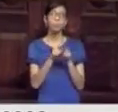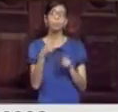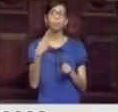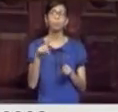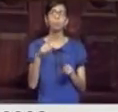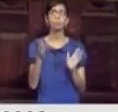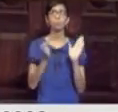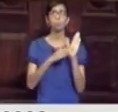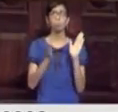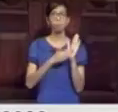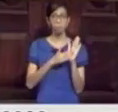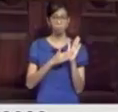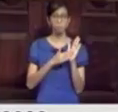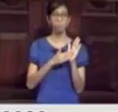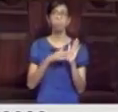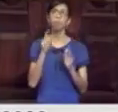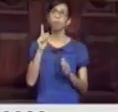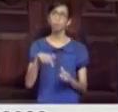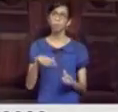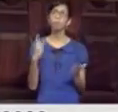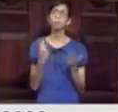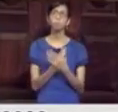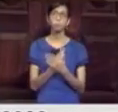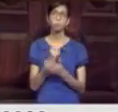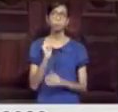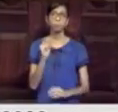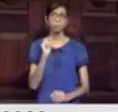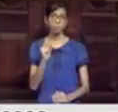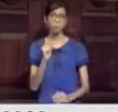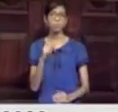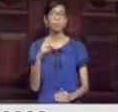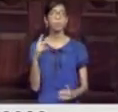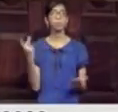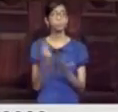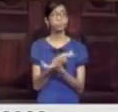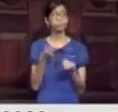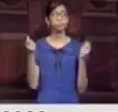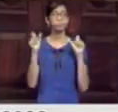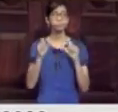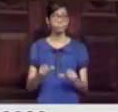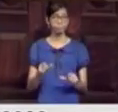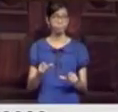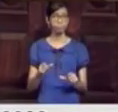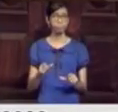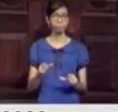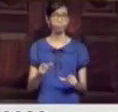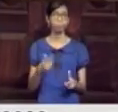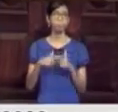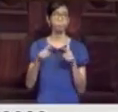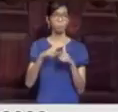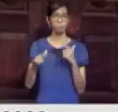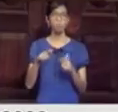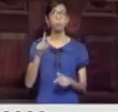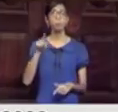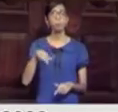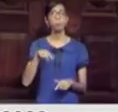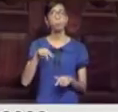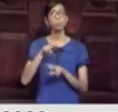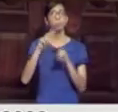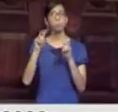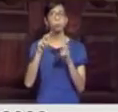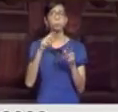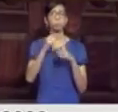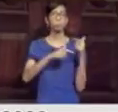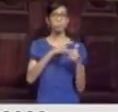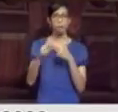proposto, com um efeito, com uma consequência dramática dramática na questão do emprego da